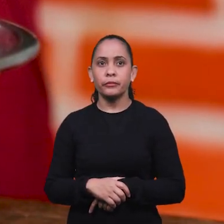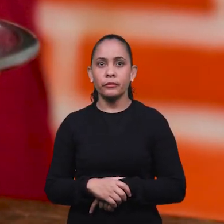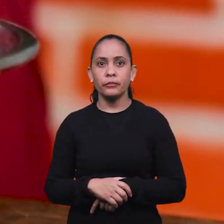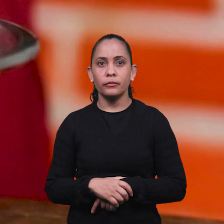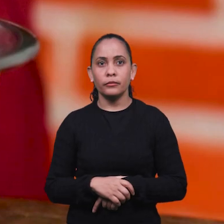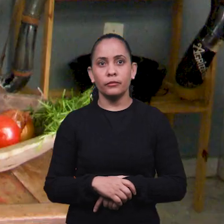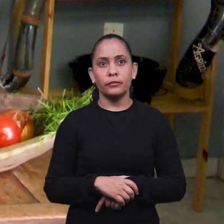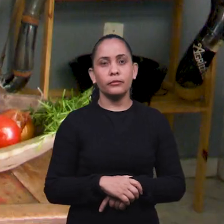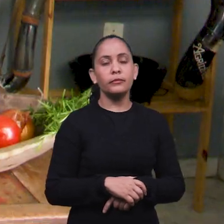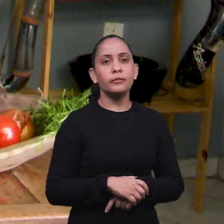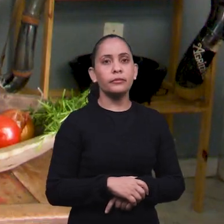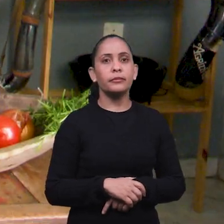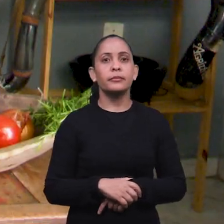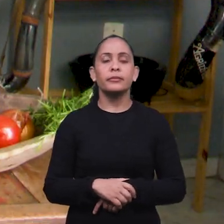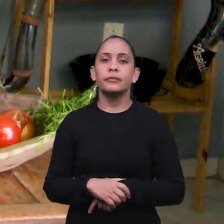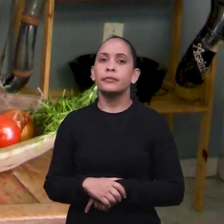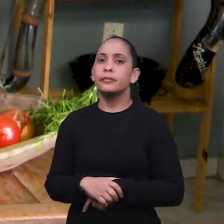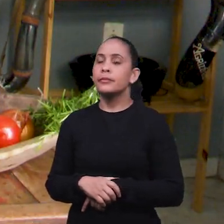sopa de mel.